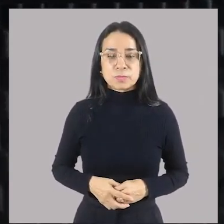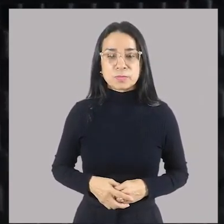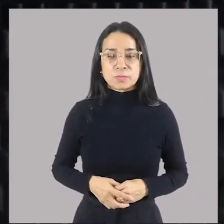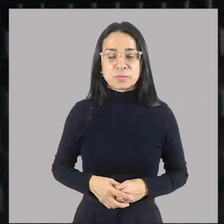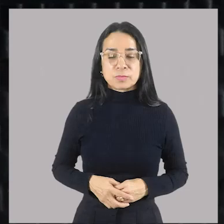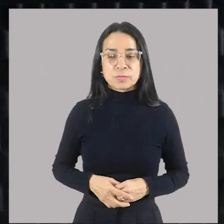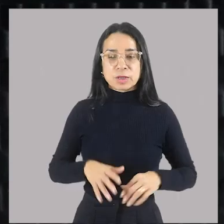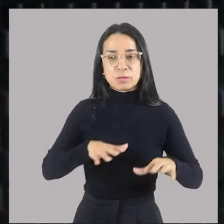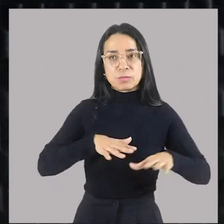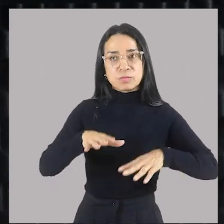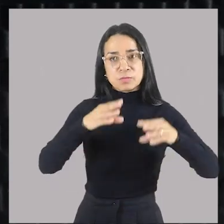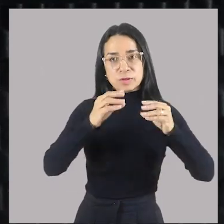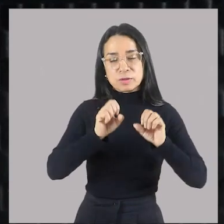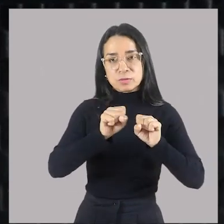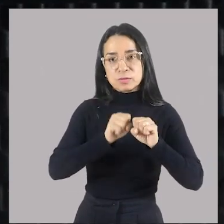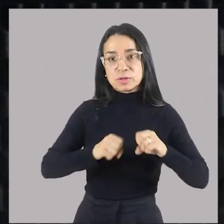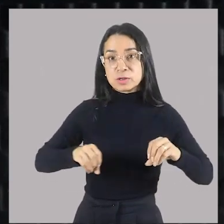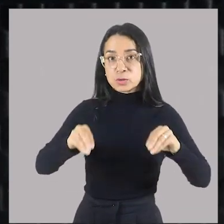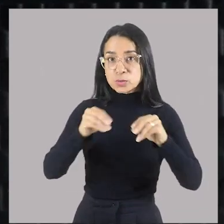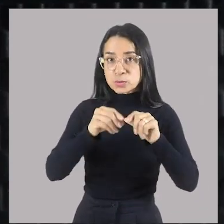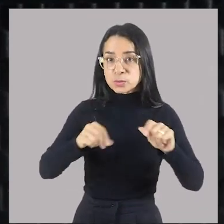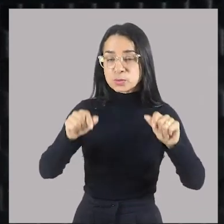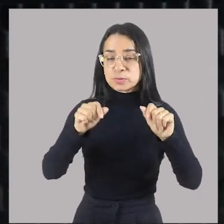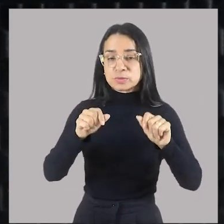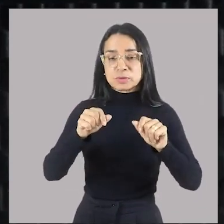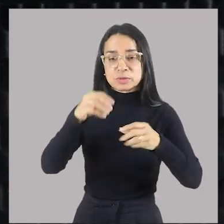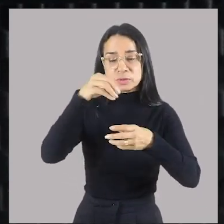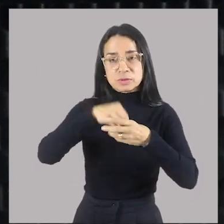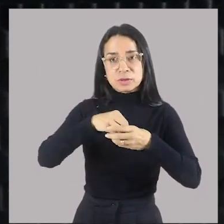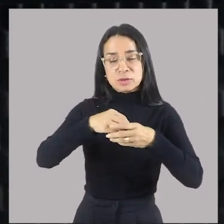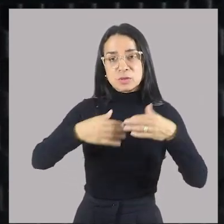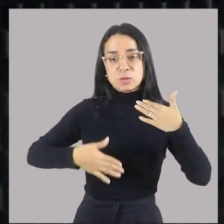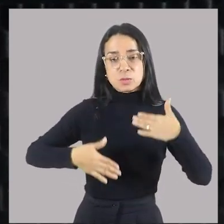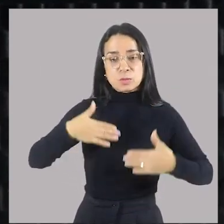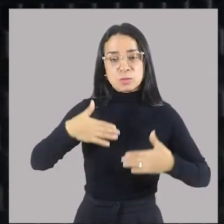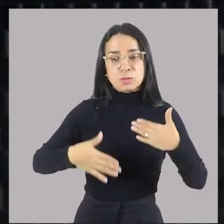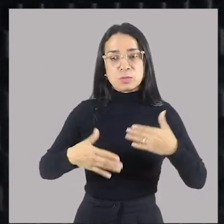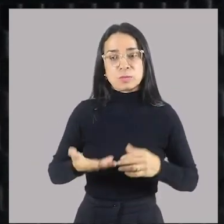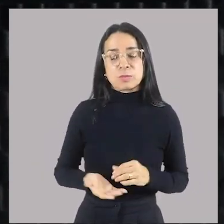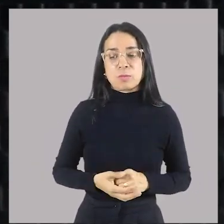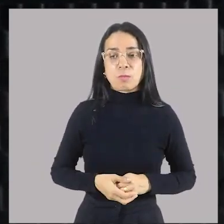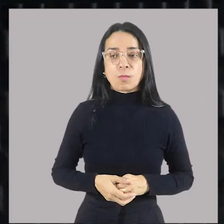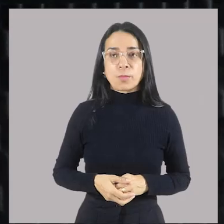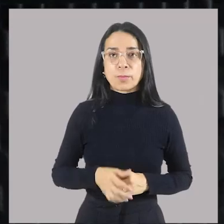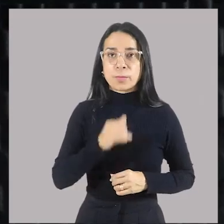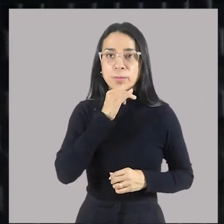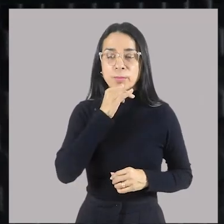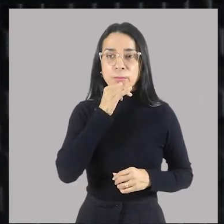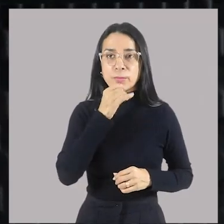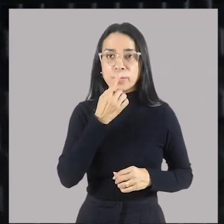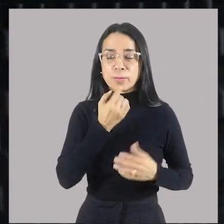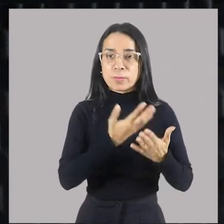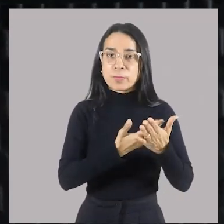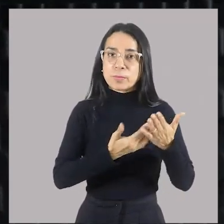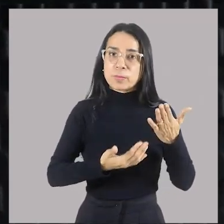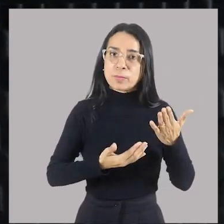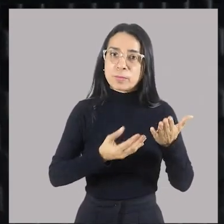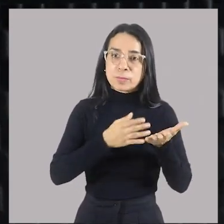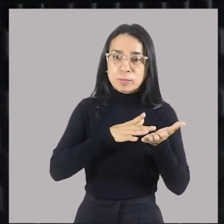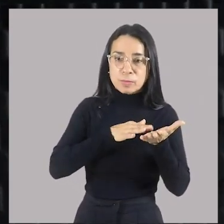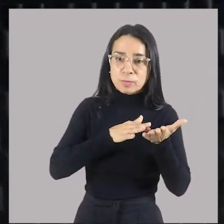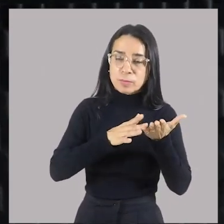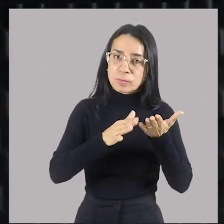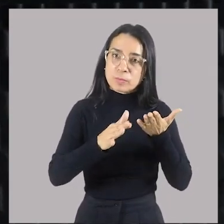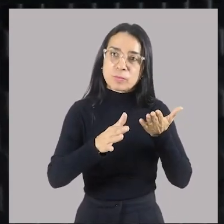substâncias dentro do corpo, tá? Então, por exemplo, o sangue, ao ser transportado